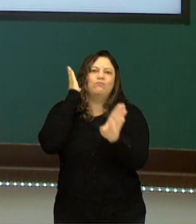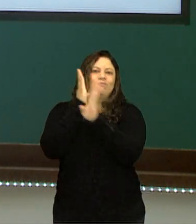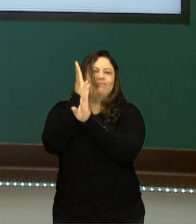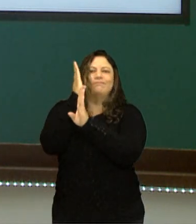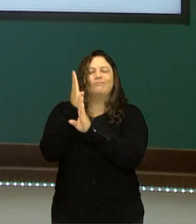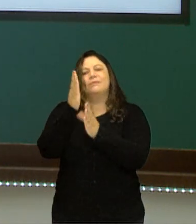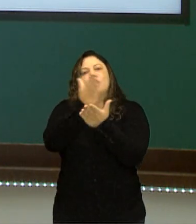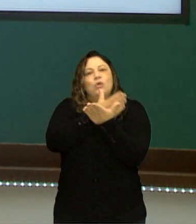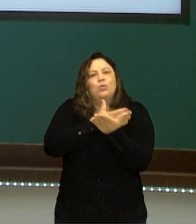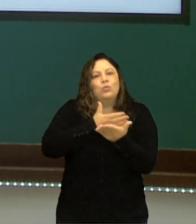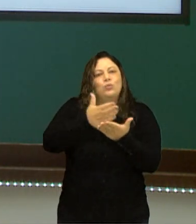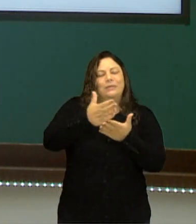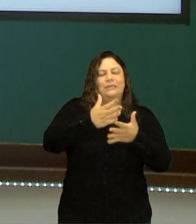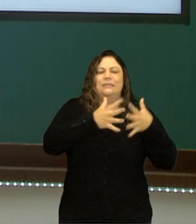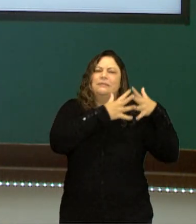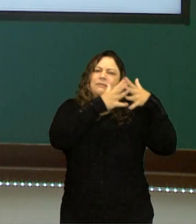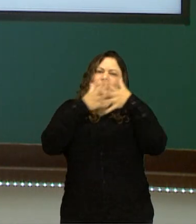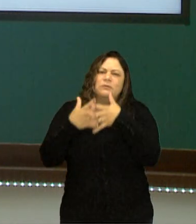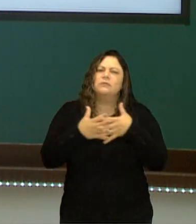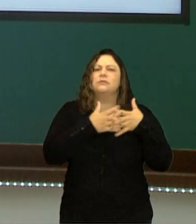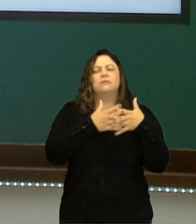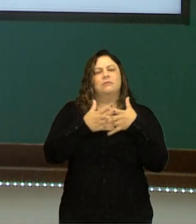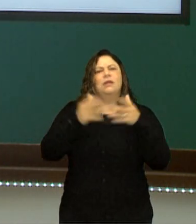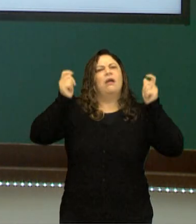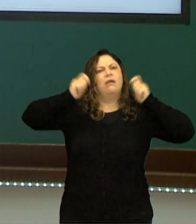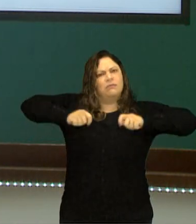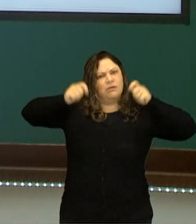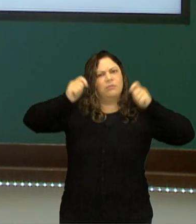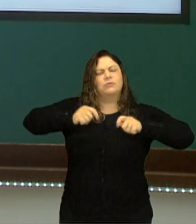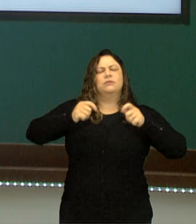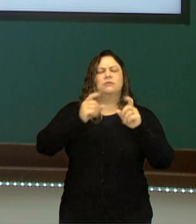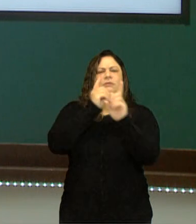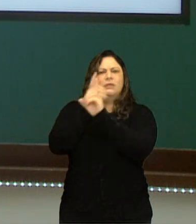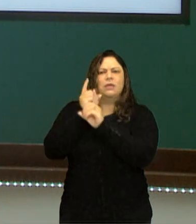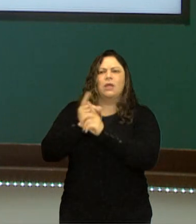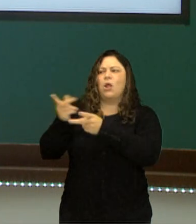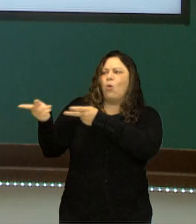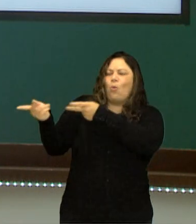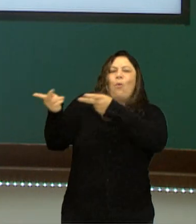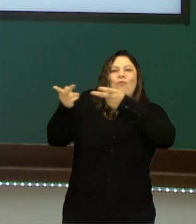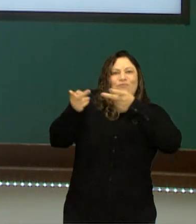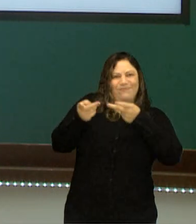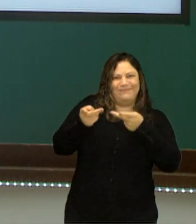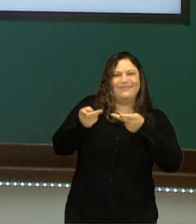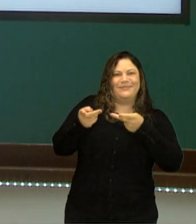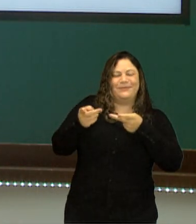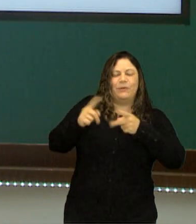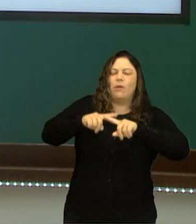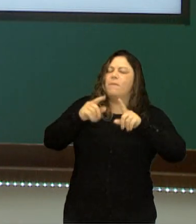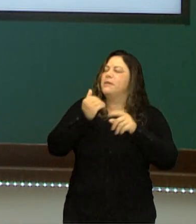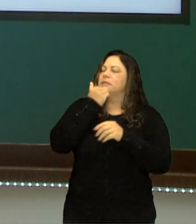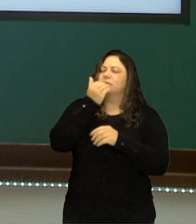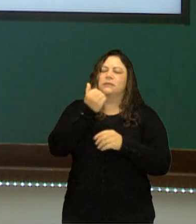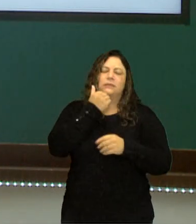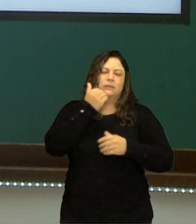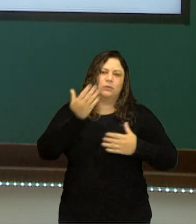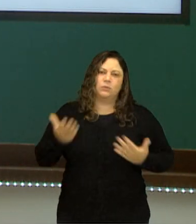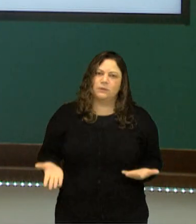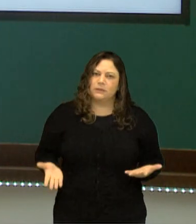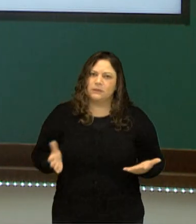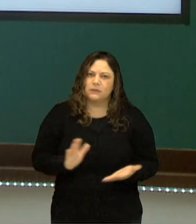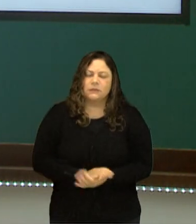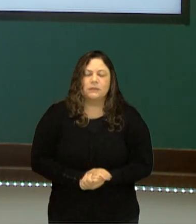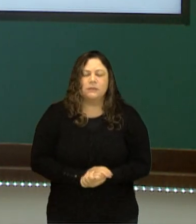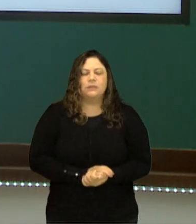visto, o que acontece? Ela já não estava mais lá. Ele não encontra. E aqui nós temos a conclusão do nosso conto. Ele